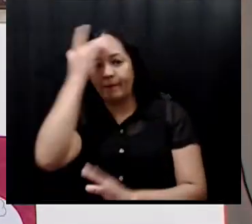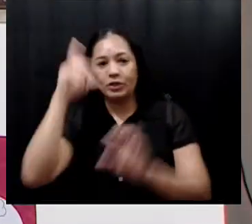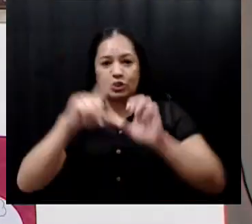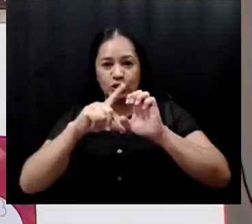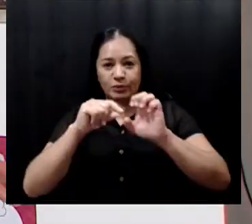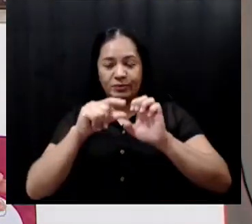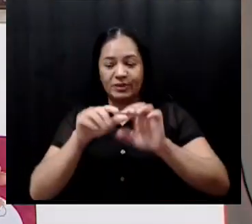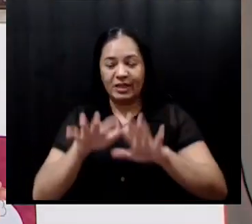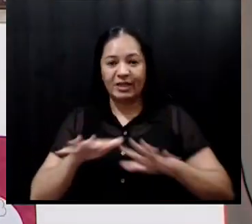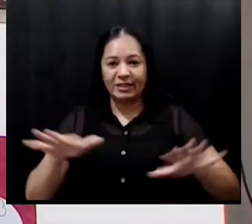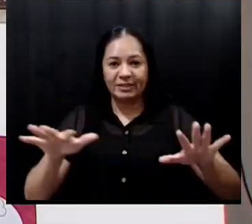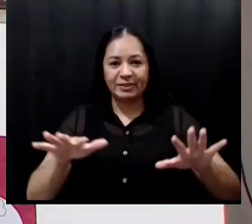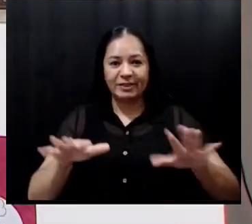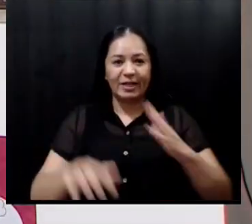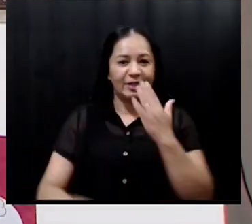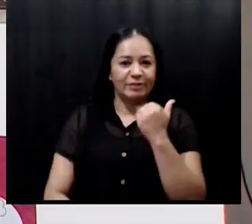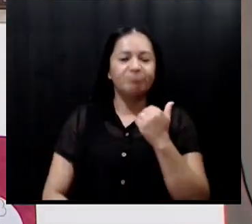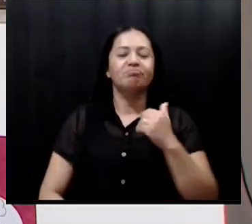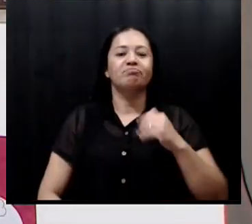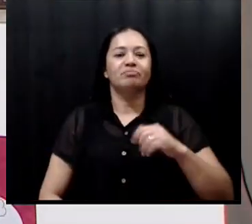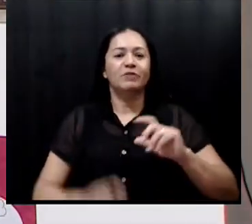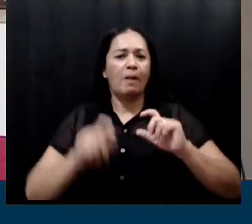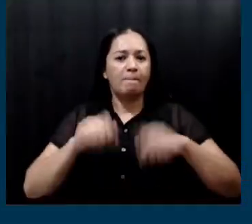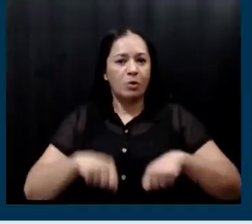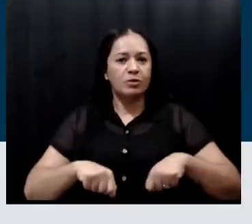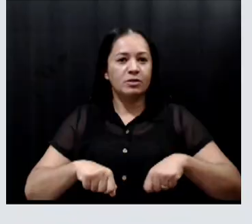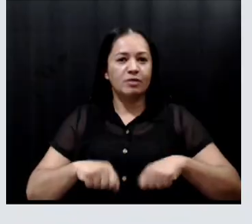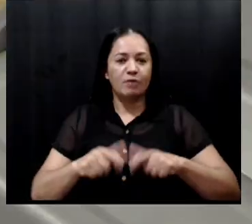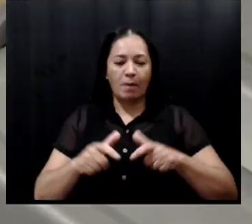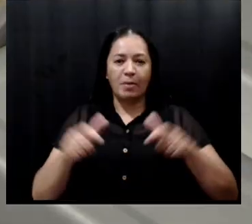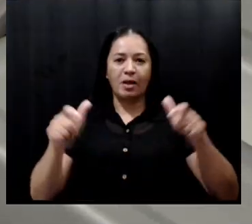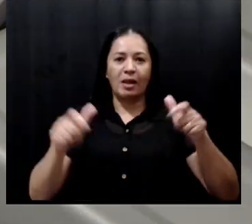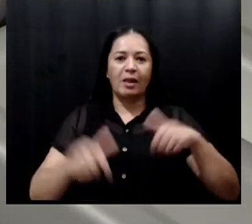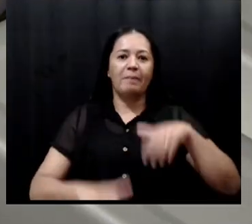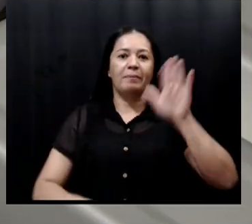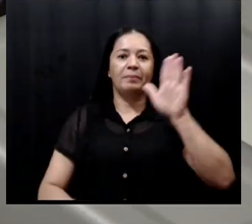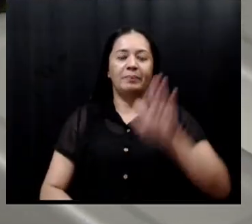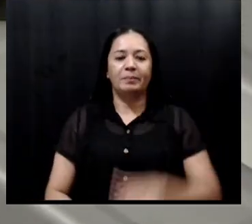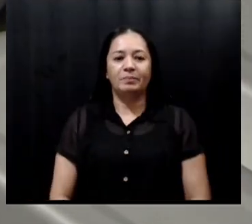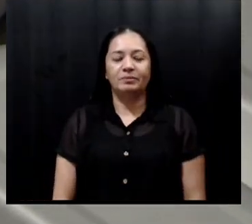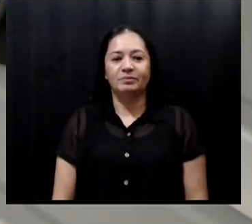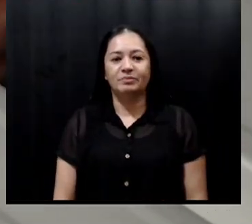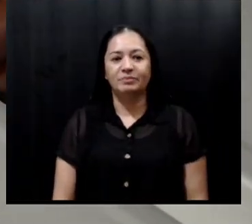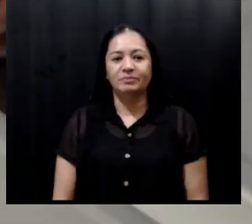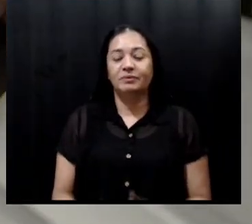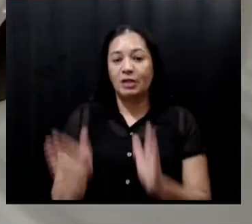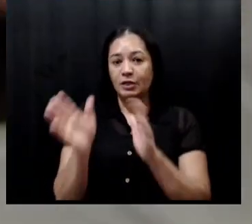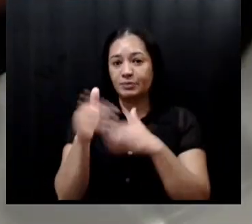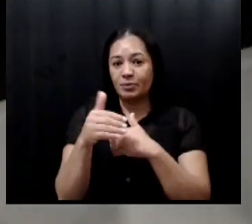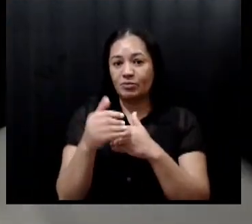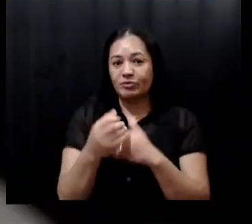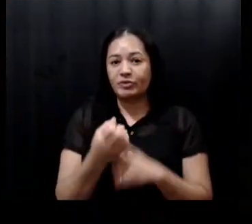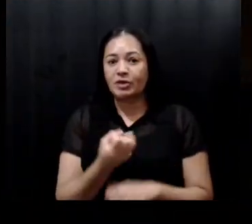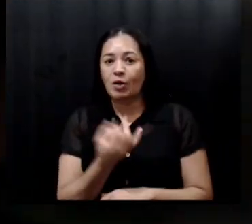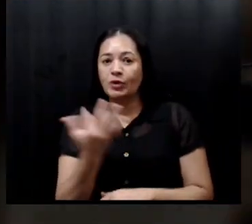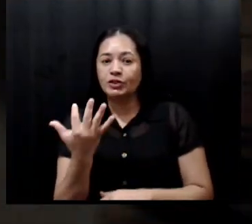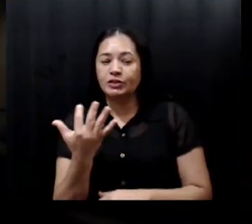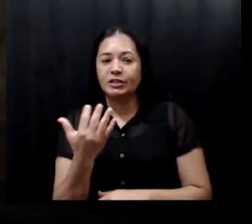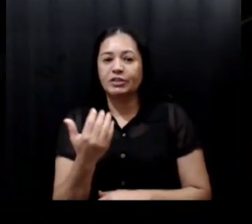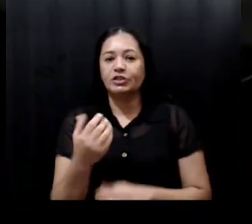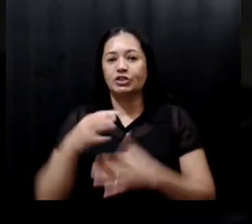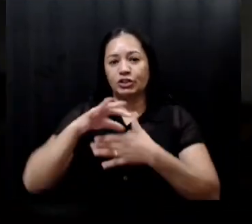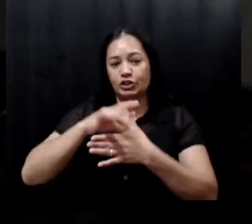segmento tem grandes chances de crescer ainda mais. Composta por pequenas porções de proteína,